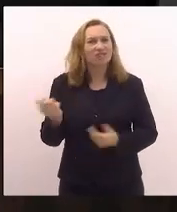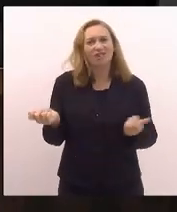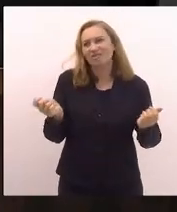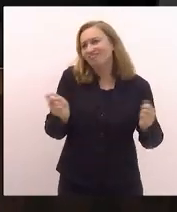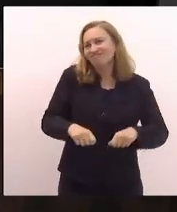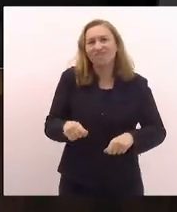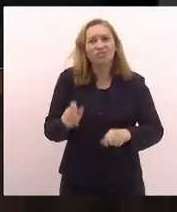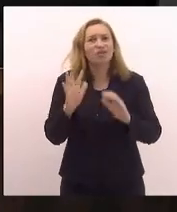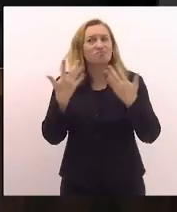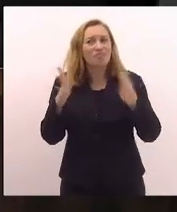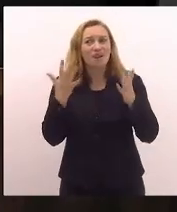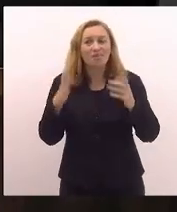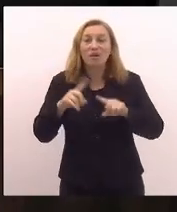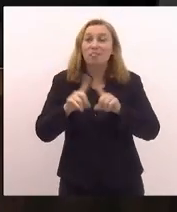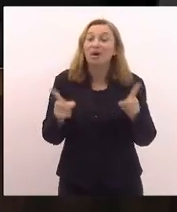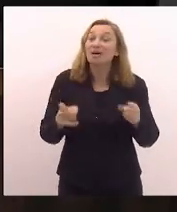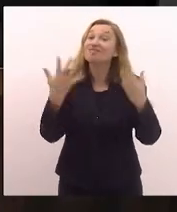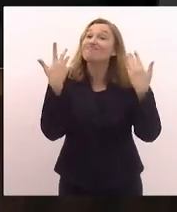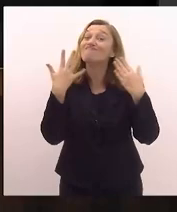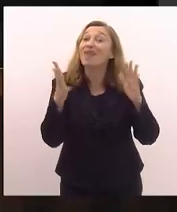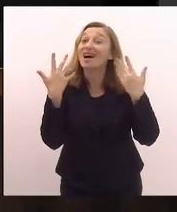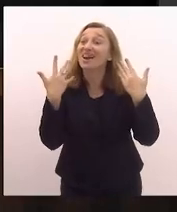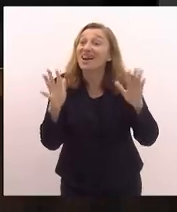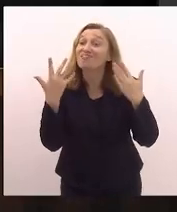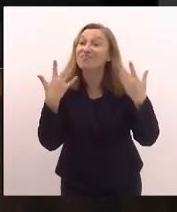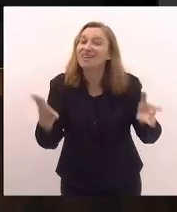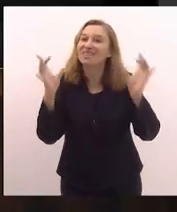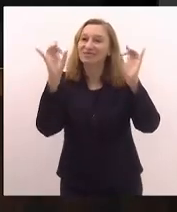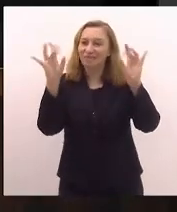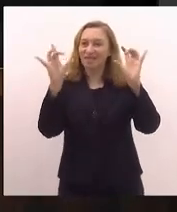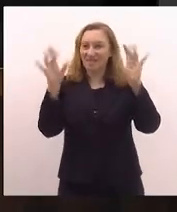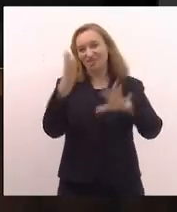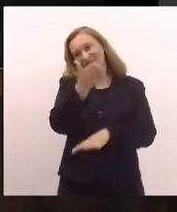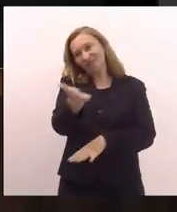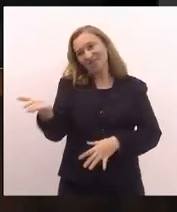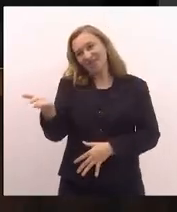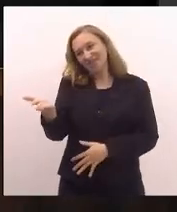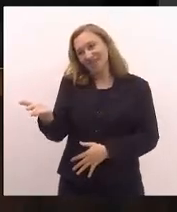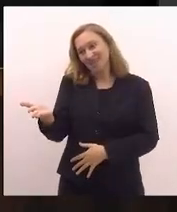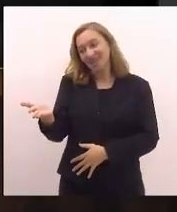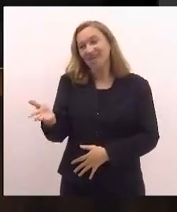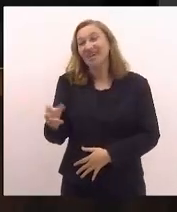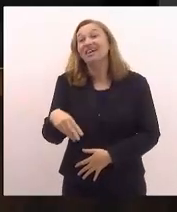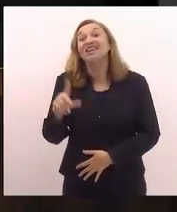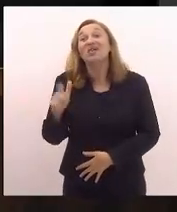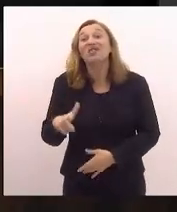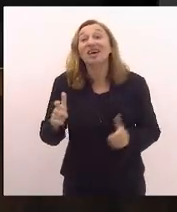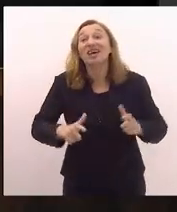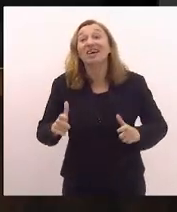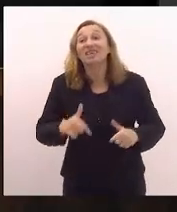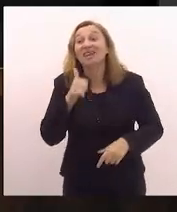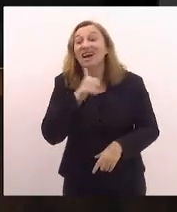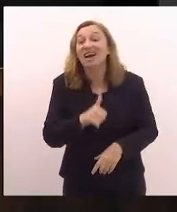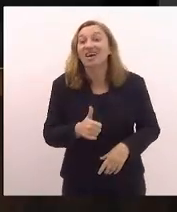os parabéns, mas, olha, parabéns especial para você, minha querida. Cadê ela?